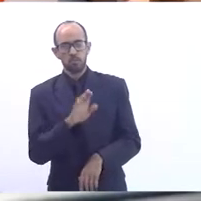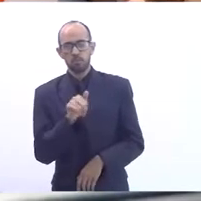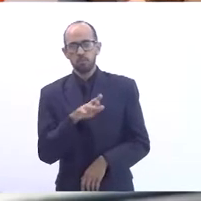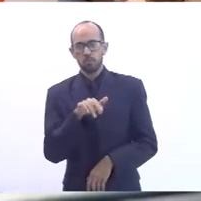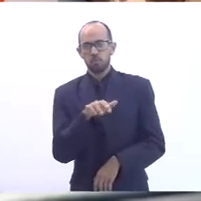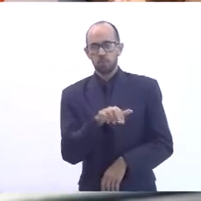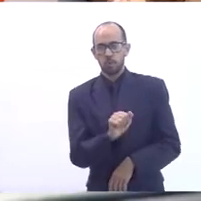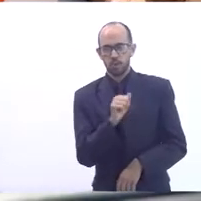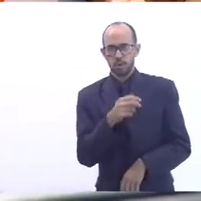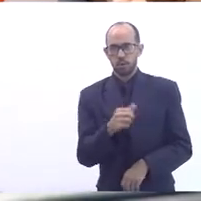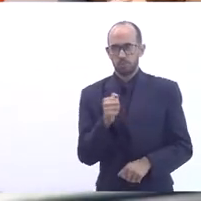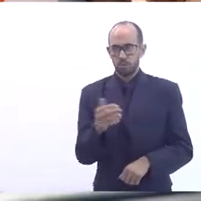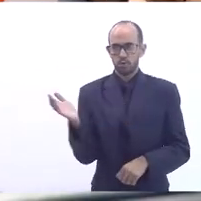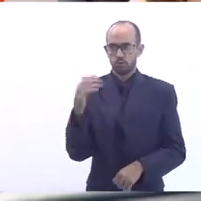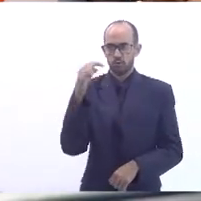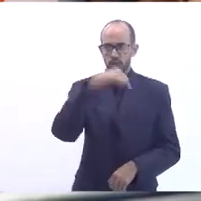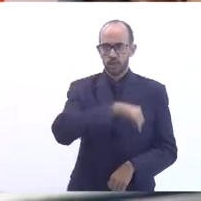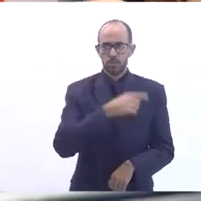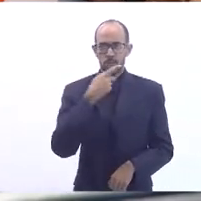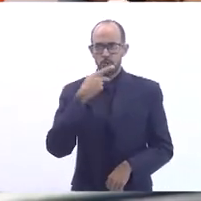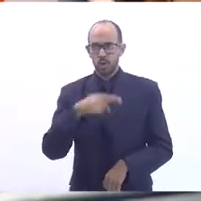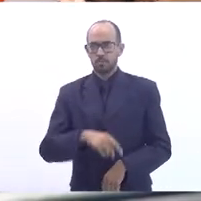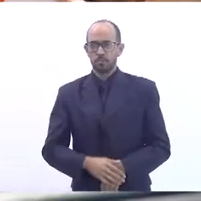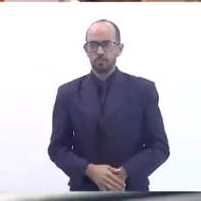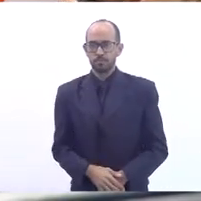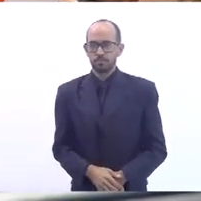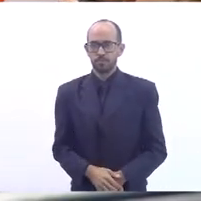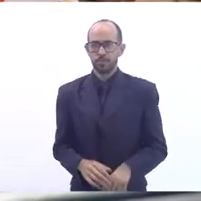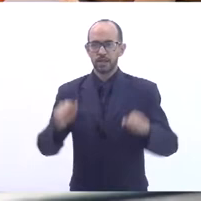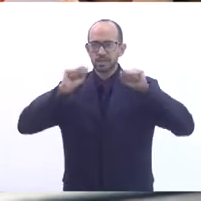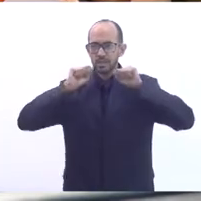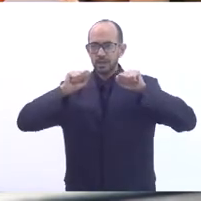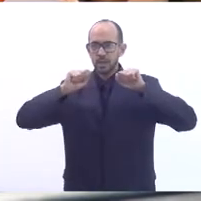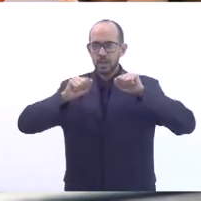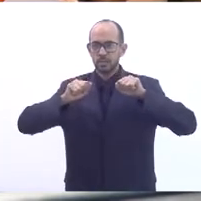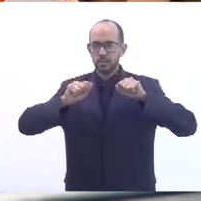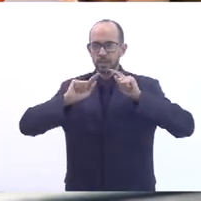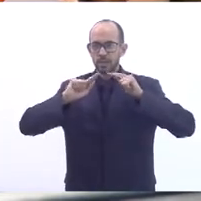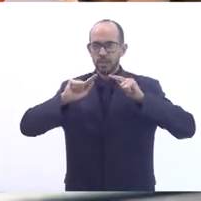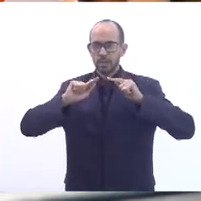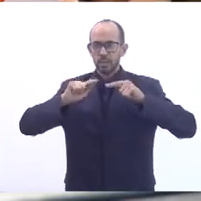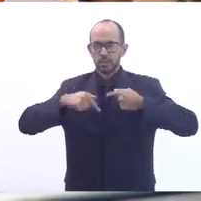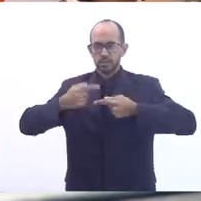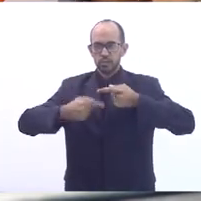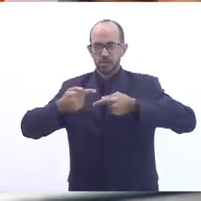pode falar daqui tá assessorado aqui pela Nova Geração